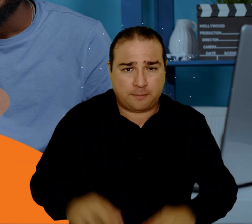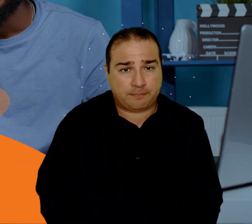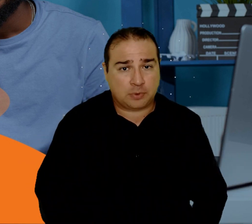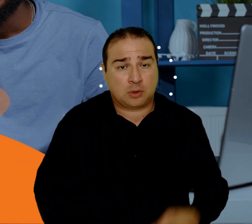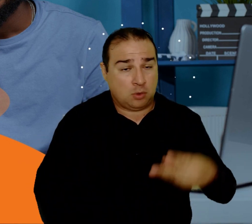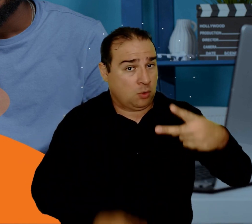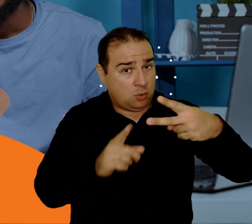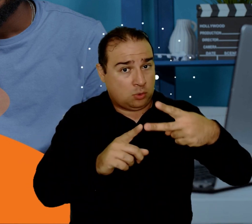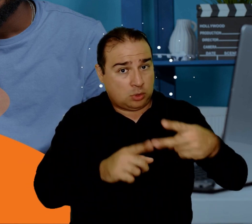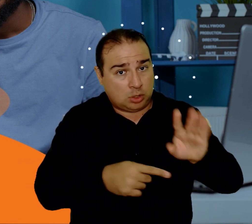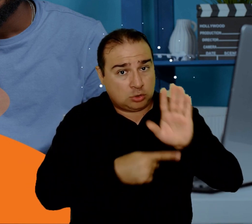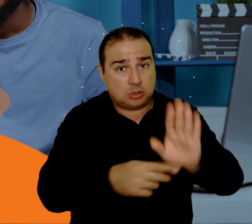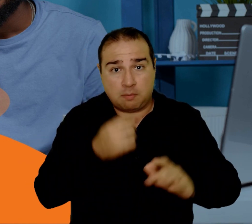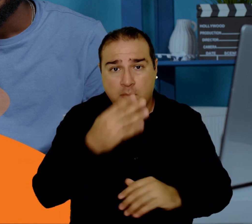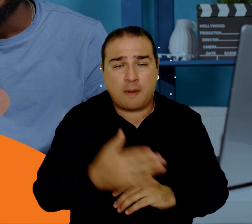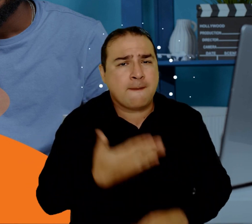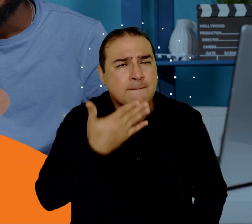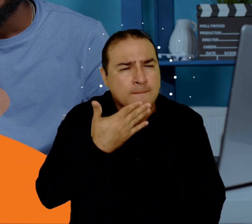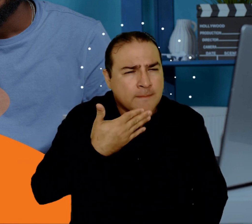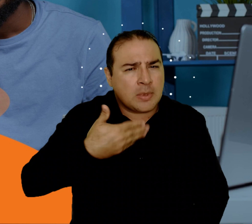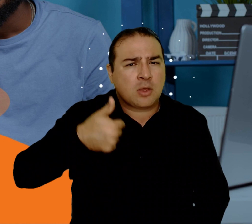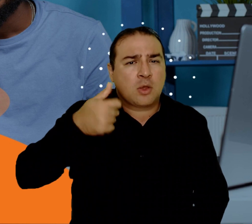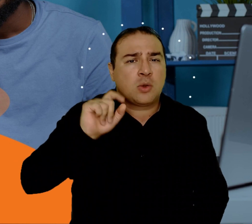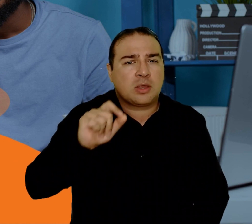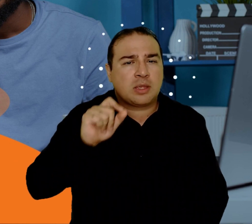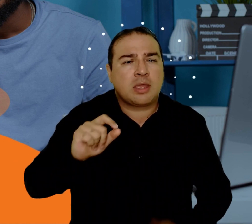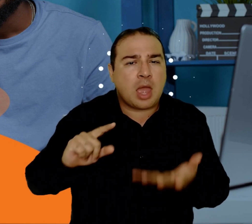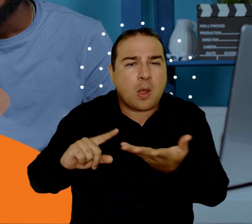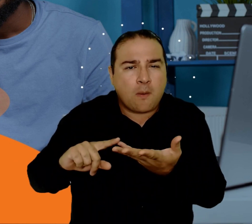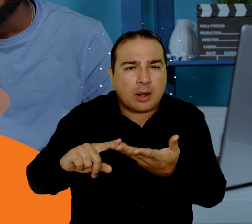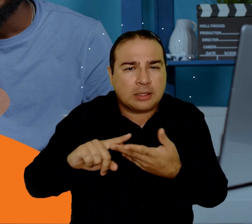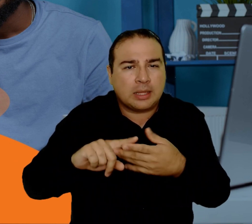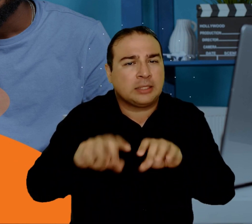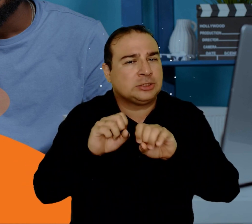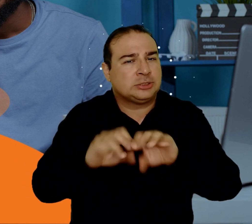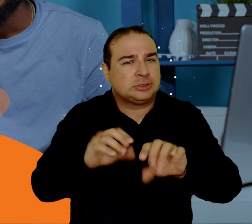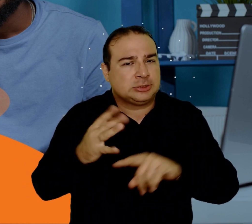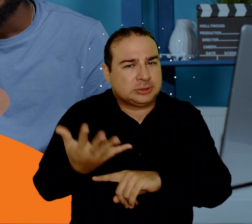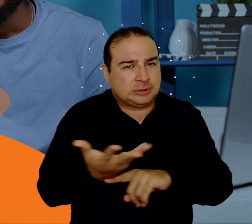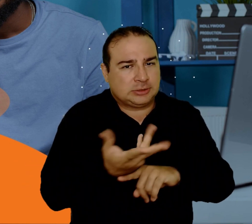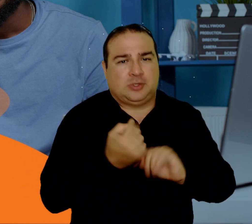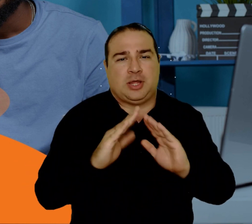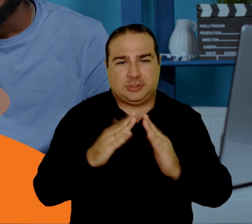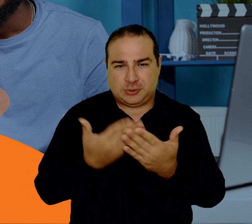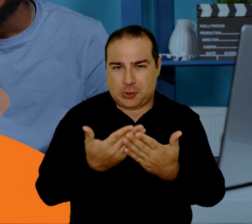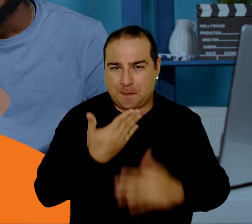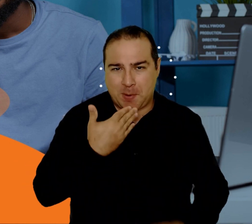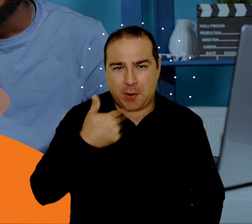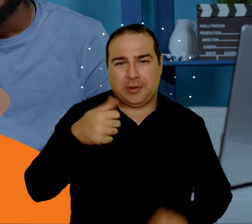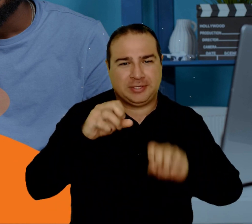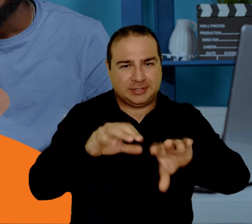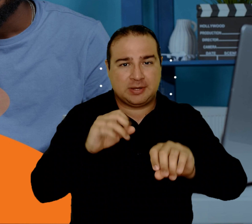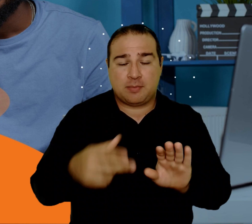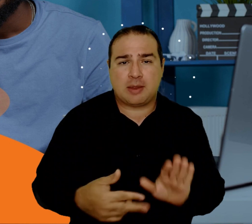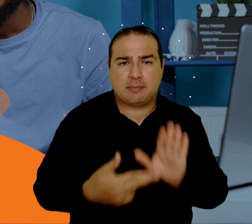benefício importante que tem a ver com uma melhoria na qualidade do ensino oferecido nas escolas.